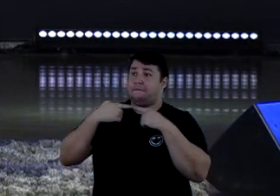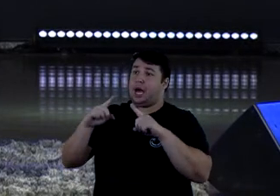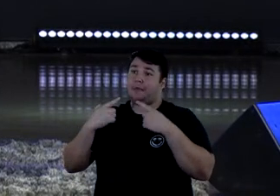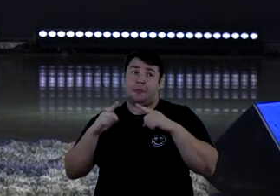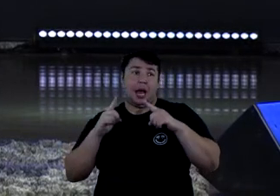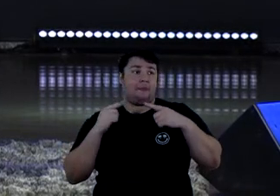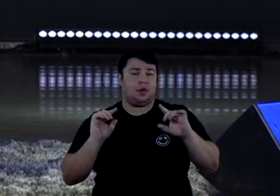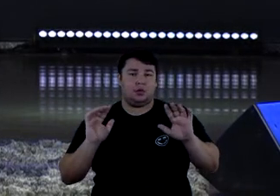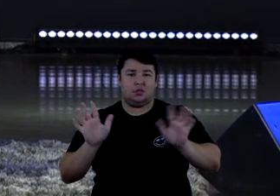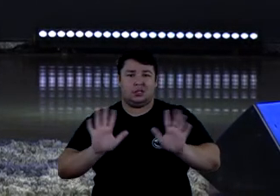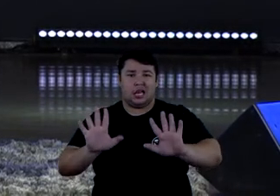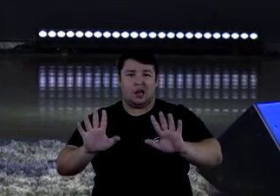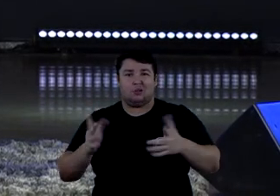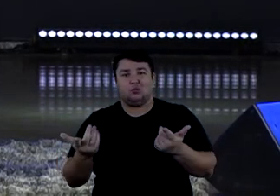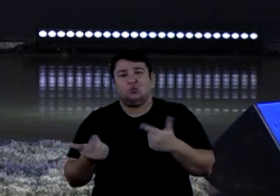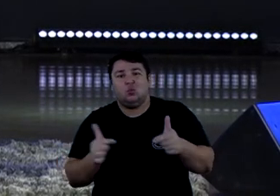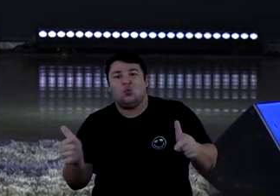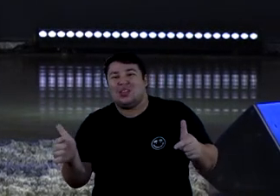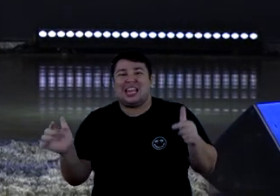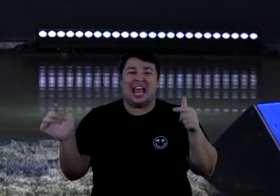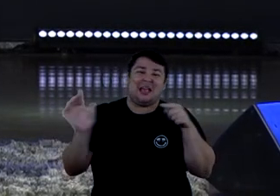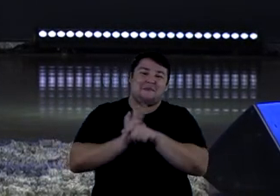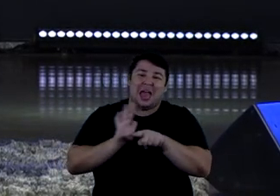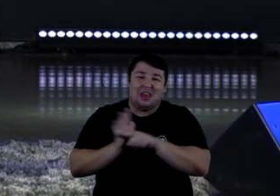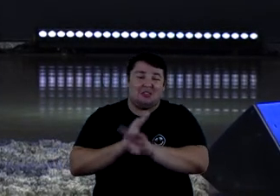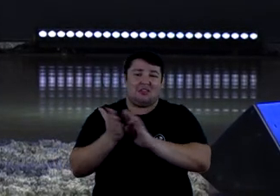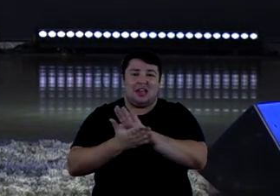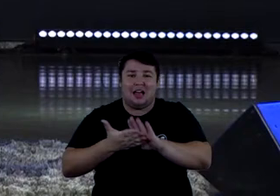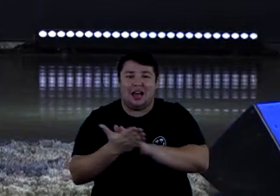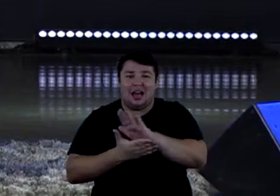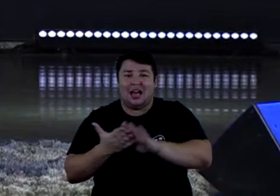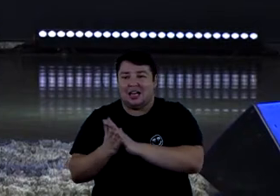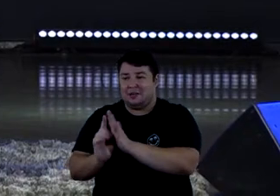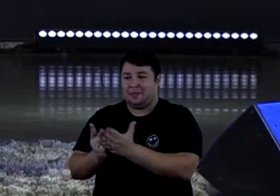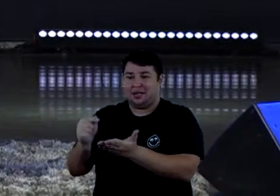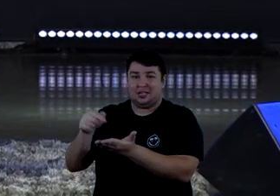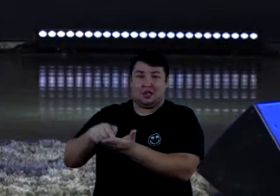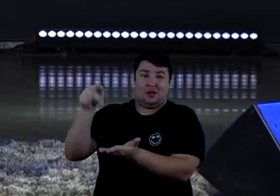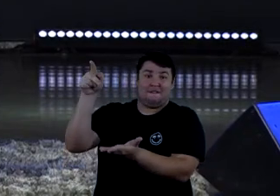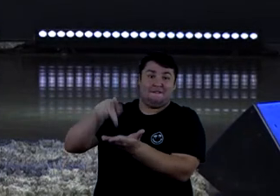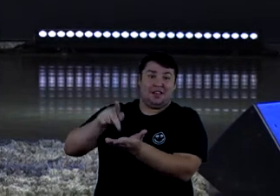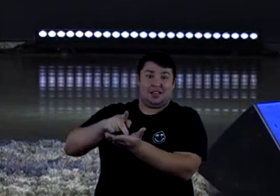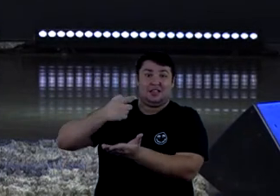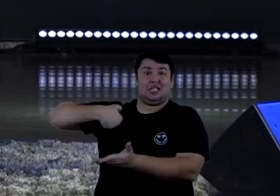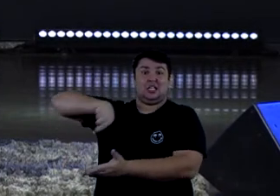sei o quê. Ah, não tem argumento. A palavra de Deus é verdadeira e nós somos mentirosos.